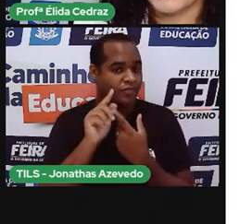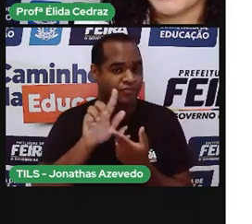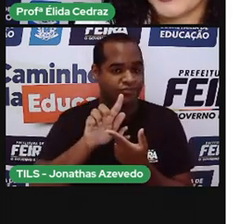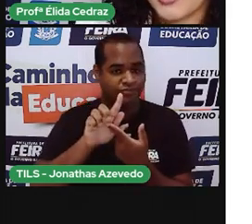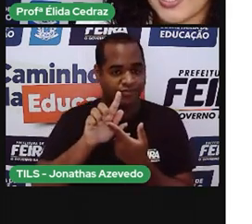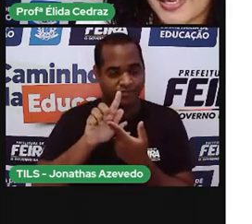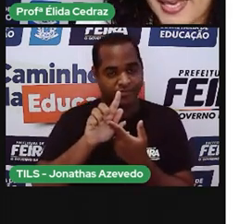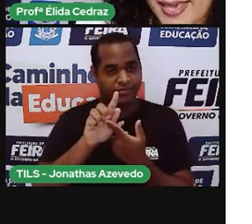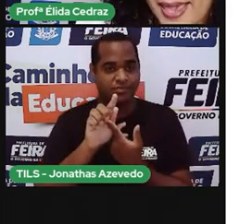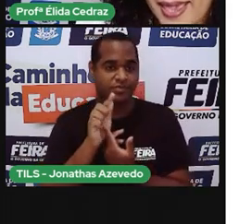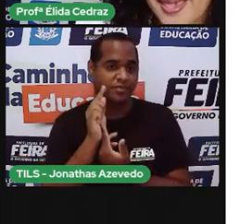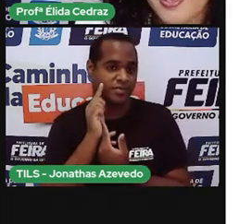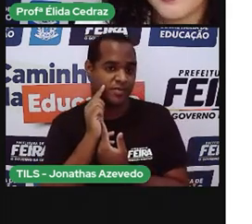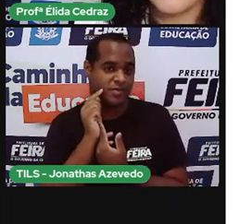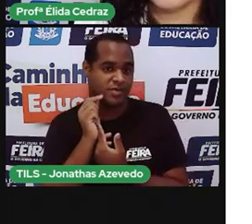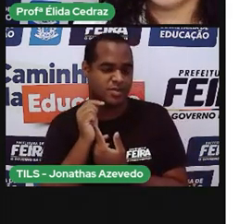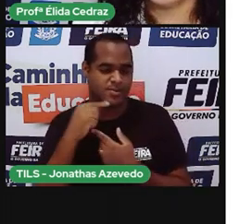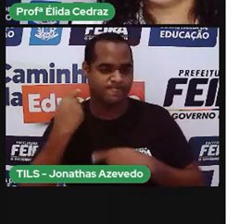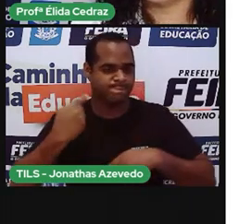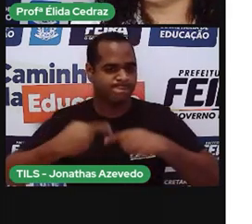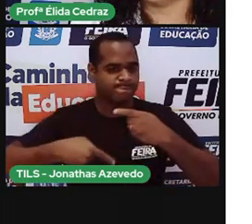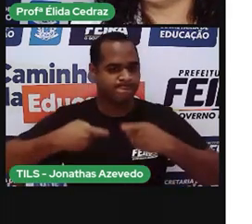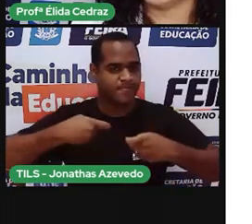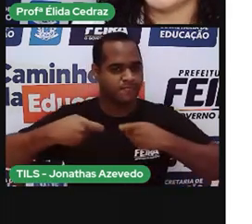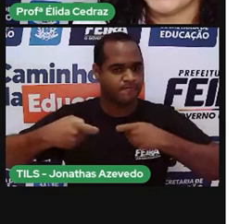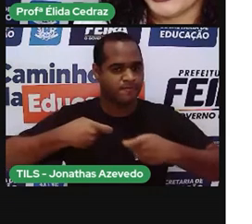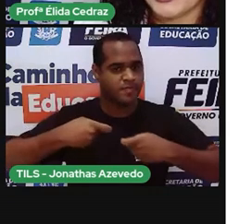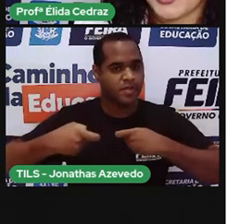desde a guerra